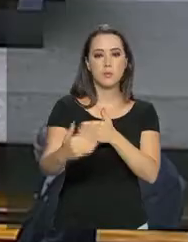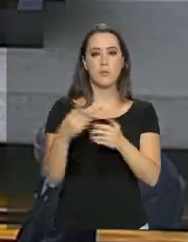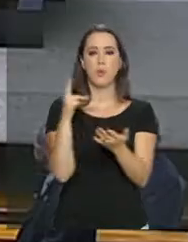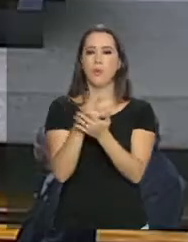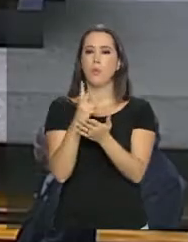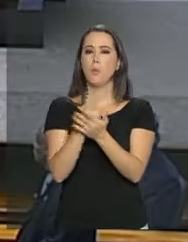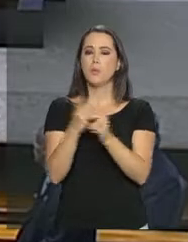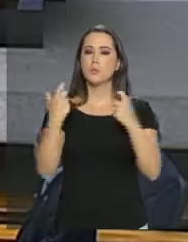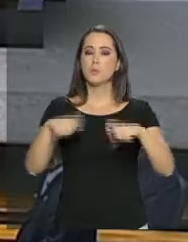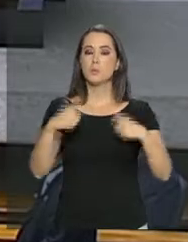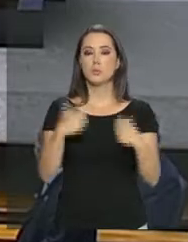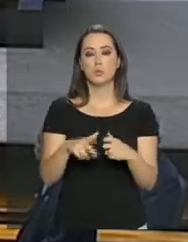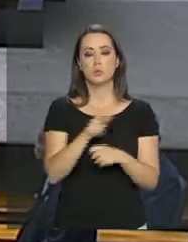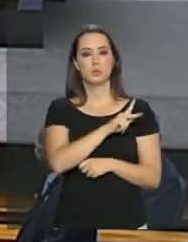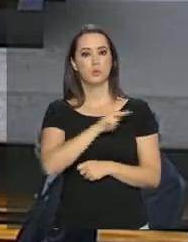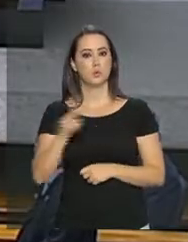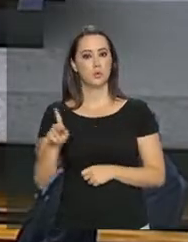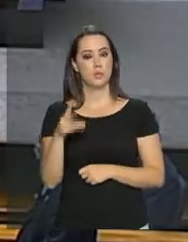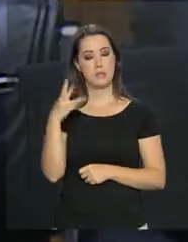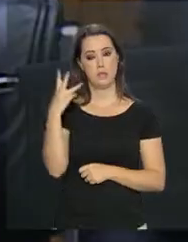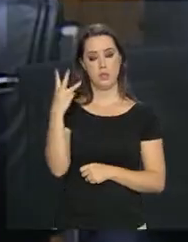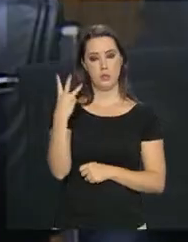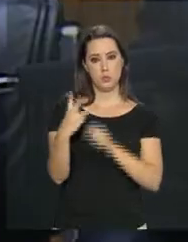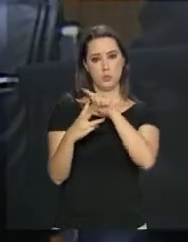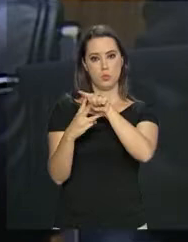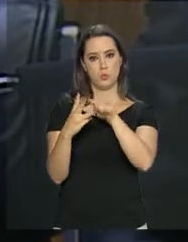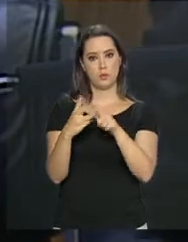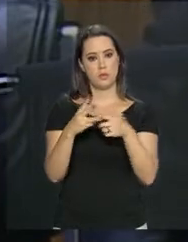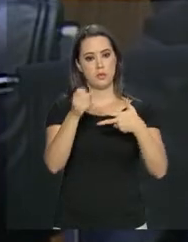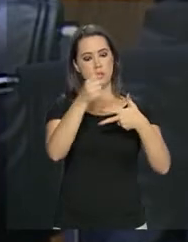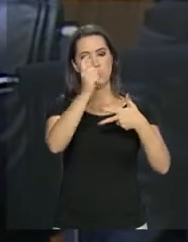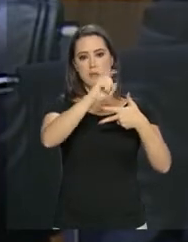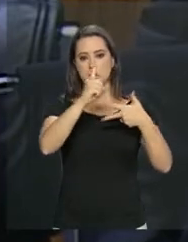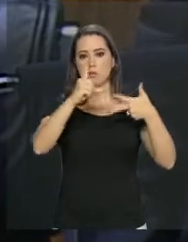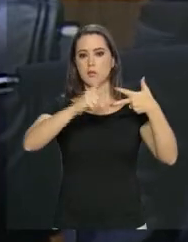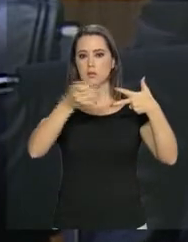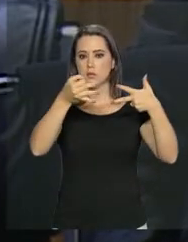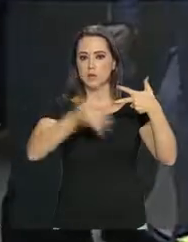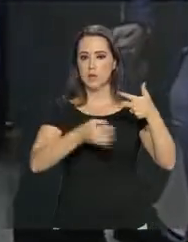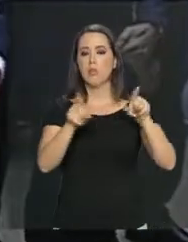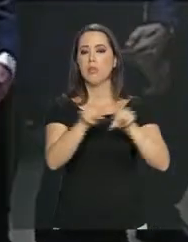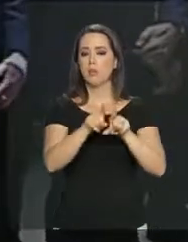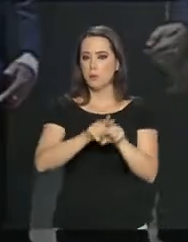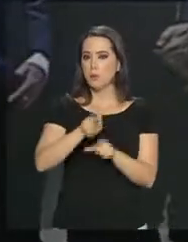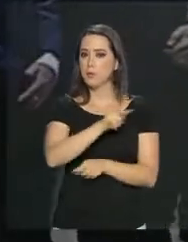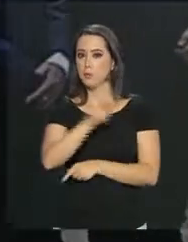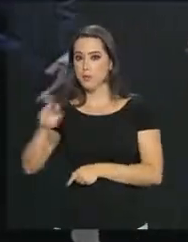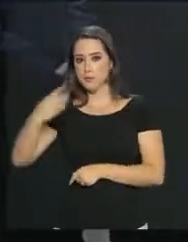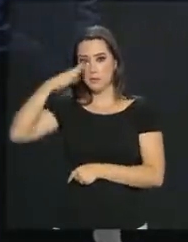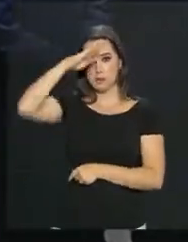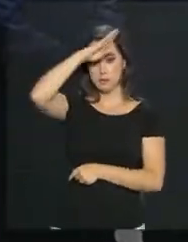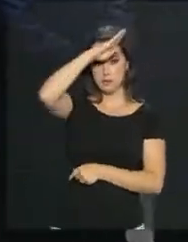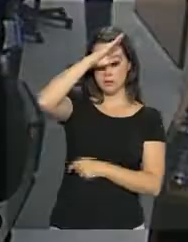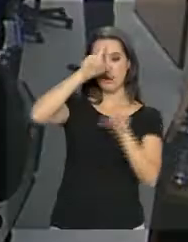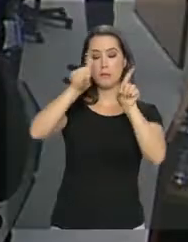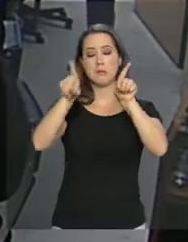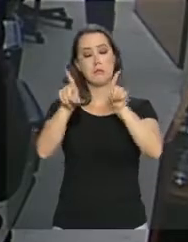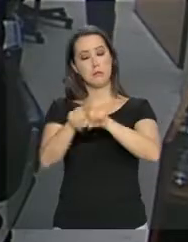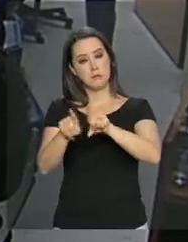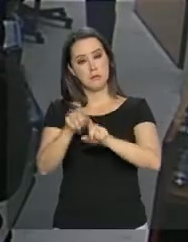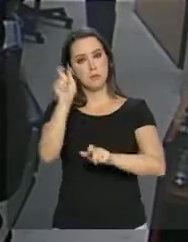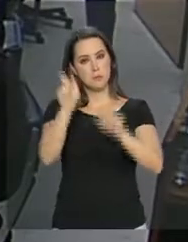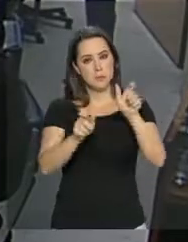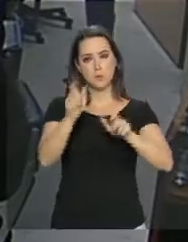os presidentes dos três poderes o presidente eleito jair bolsonaro parlamentares e convidados se